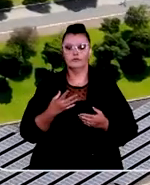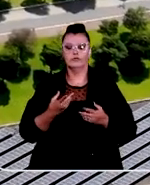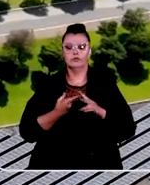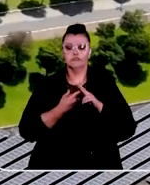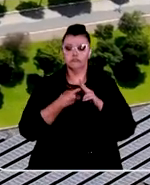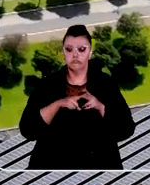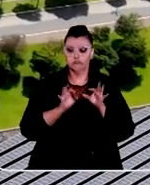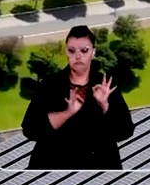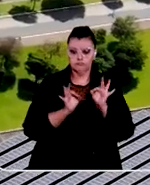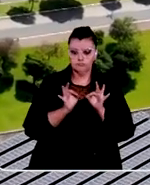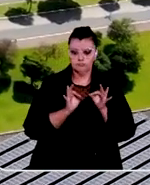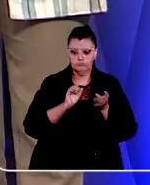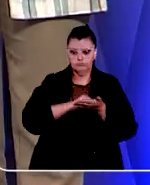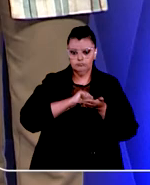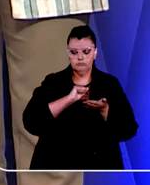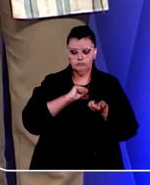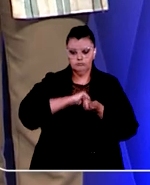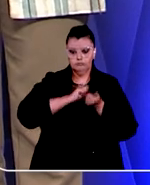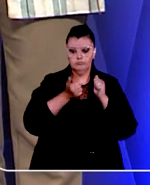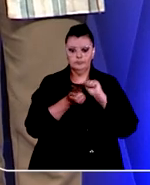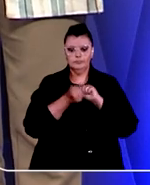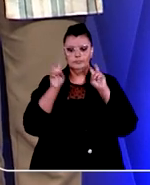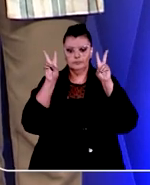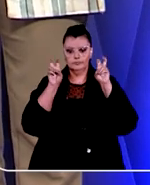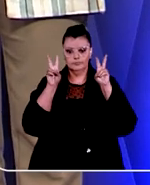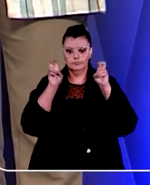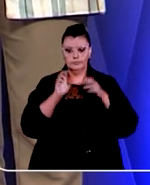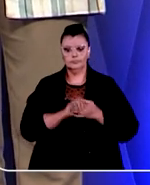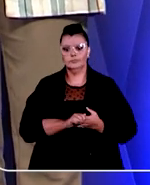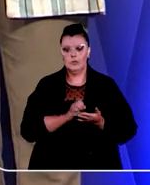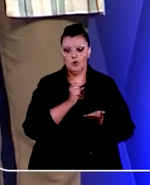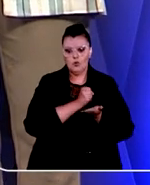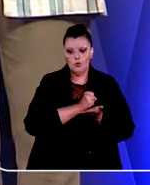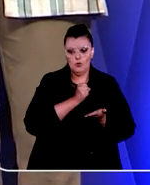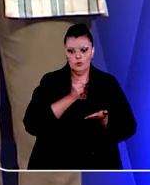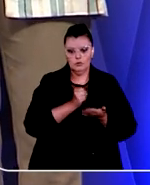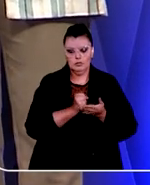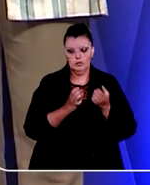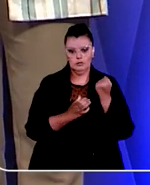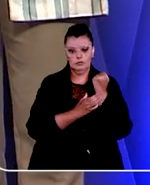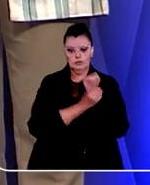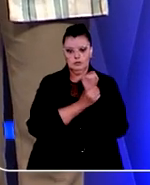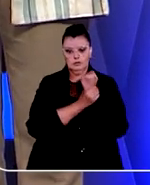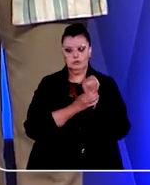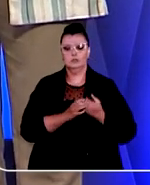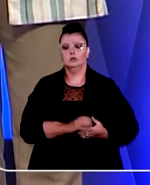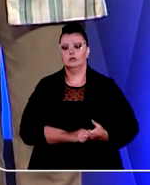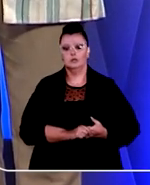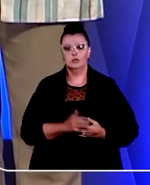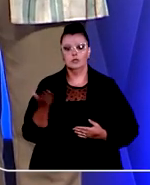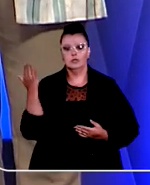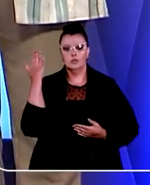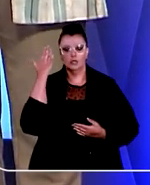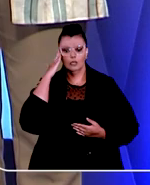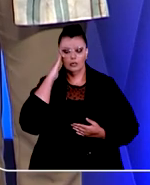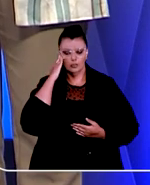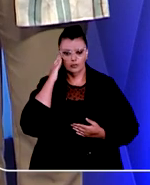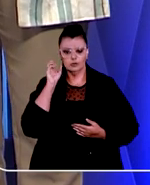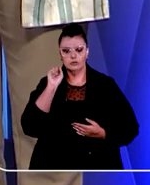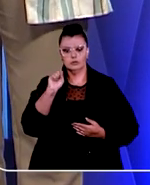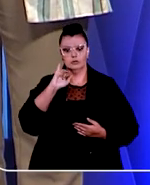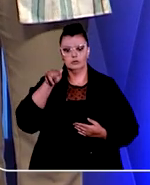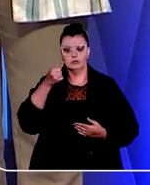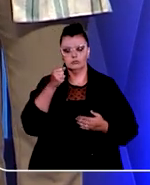comunicados pelo tribunal e a secretaria de jurisprudência do STJ disponibilizou uma nova edição da